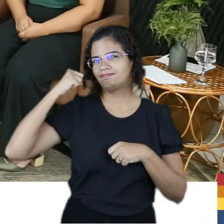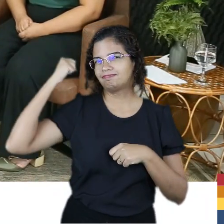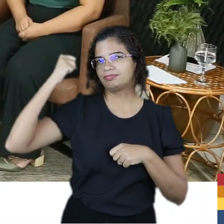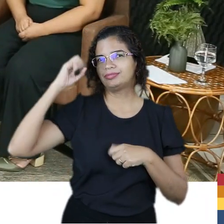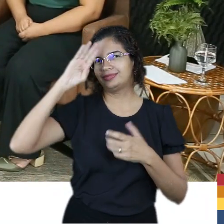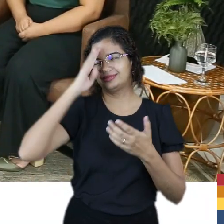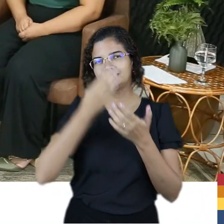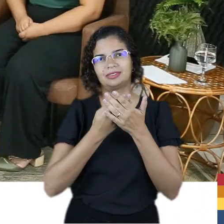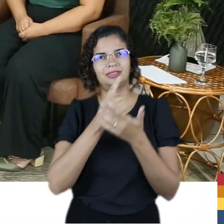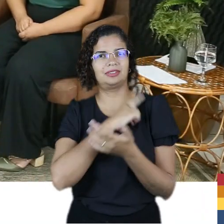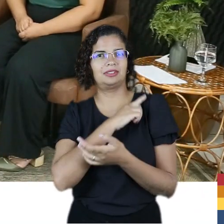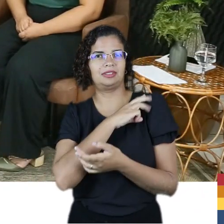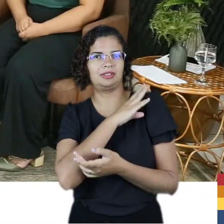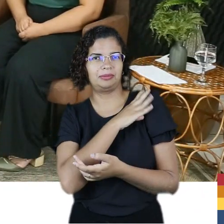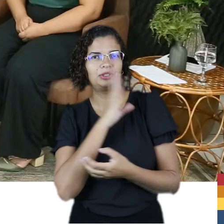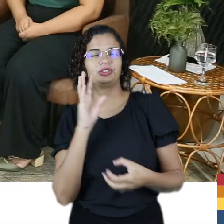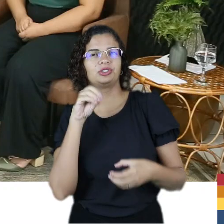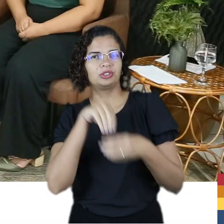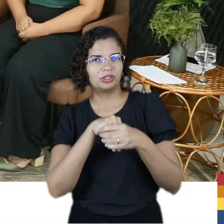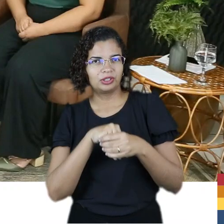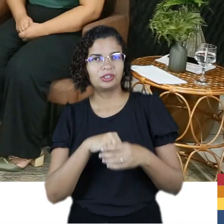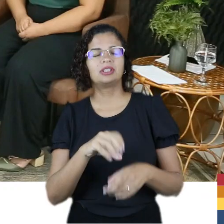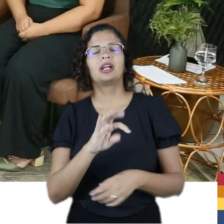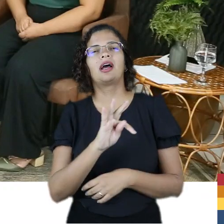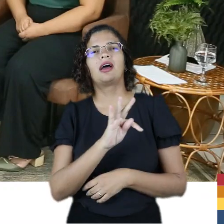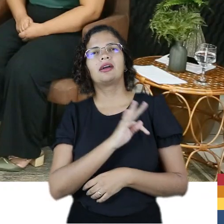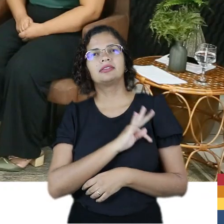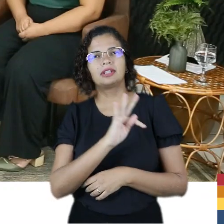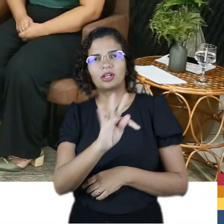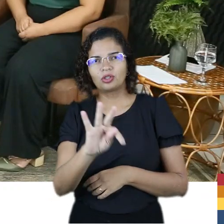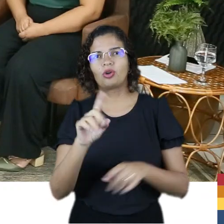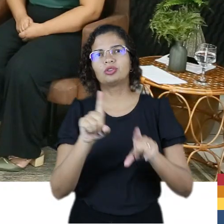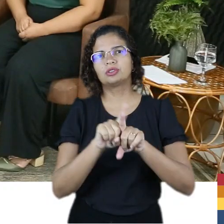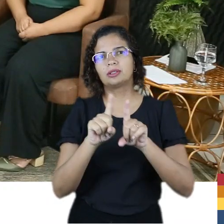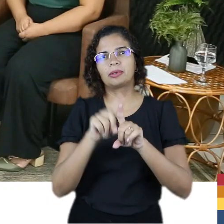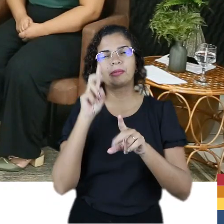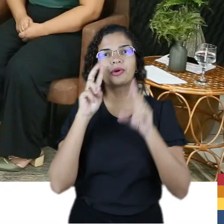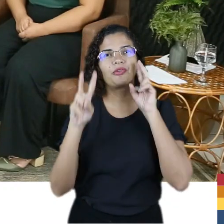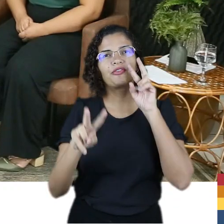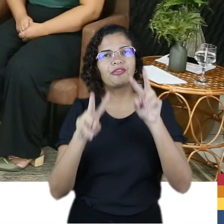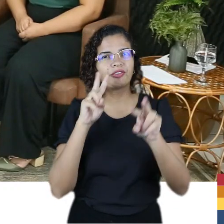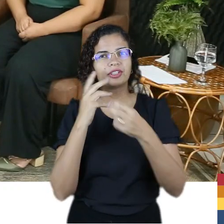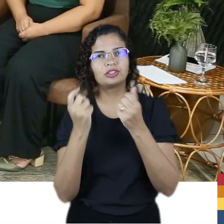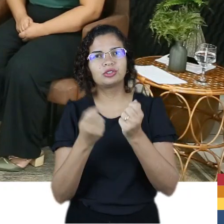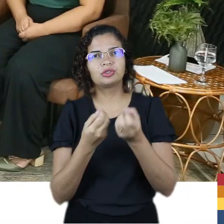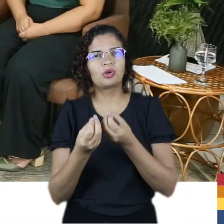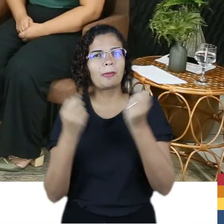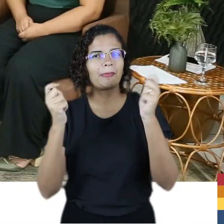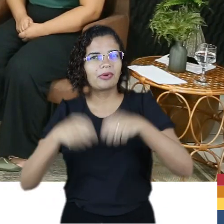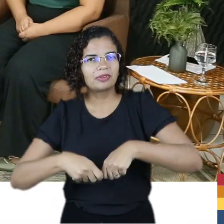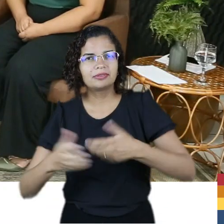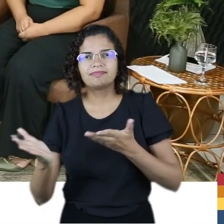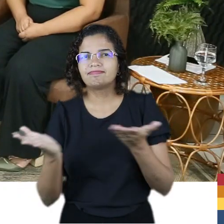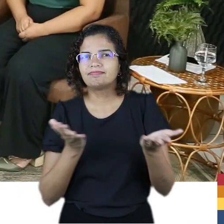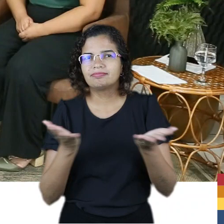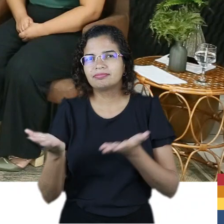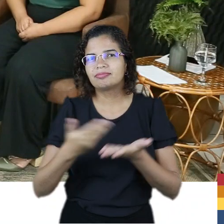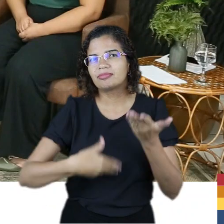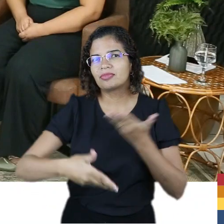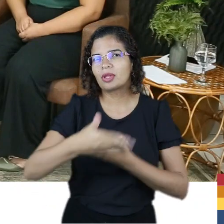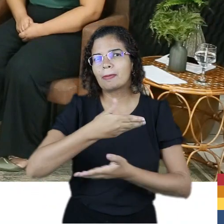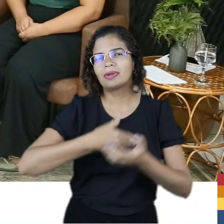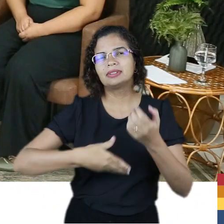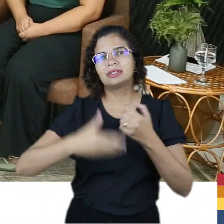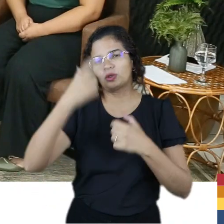tecnológica mesmo porque eu vejo nessa possibilidade da articulação da formação geral básica com a qualificação para o trabalho que é uma